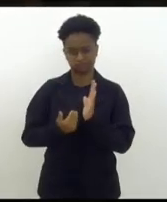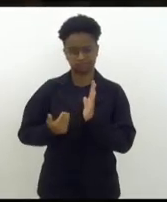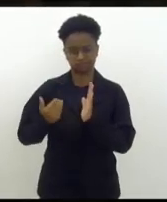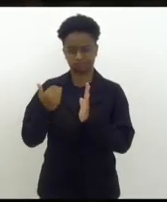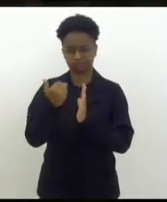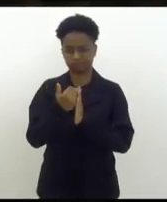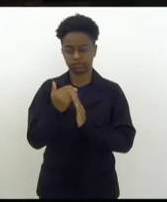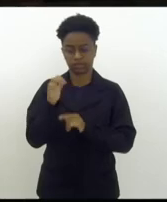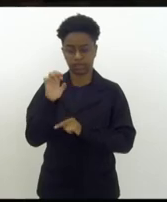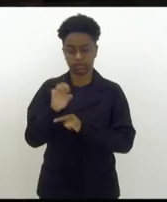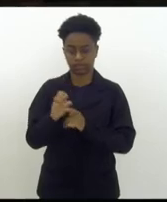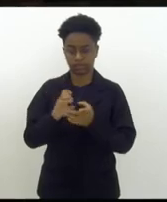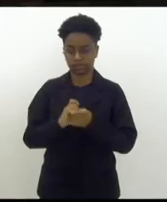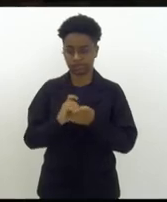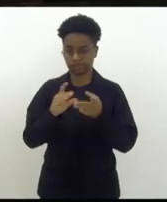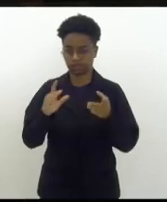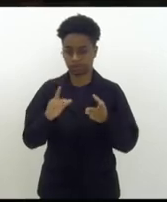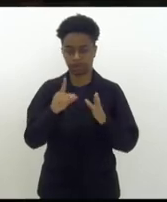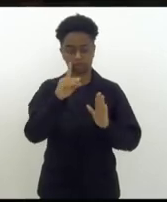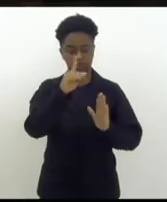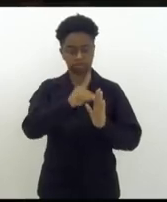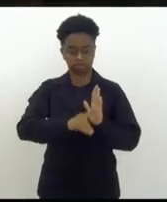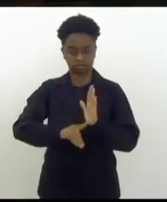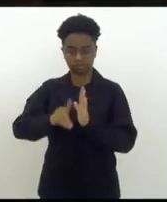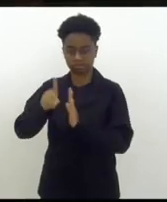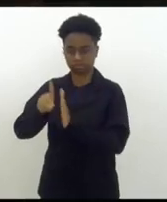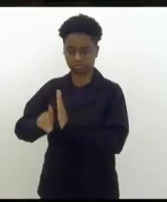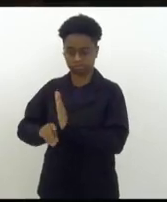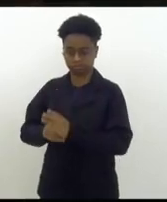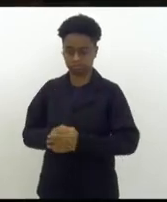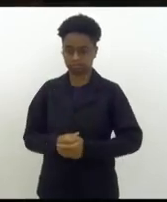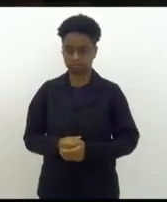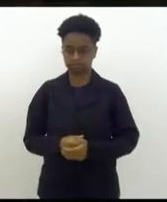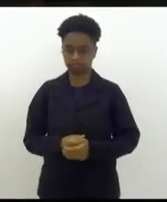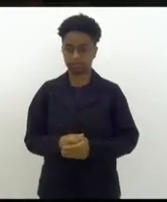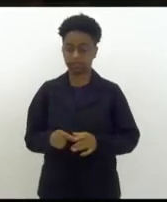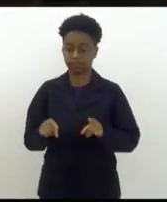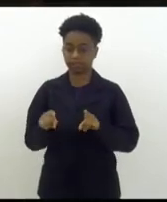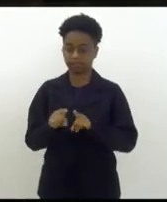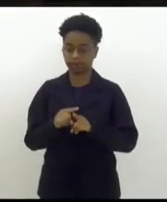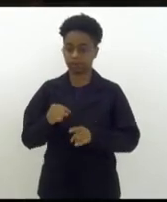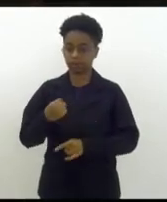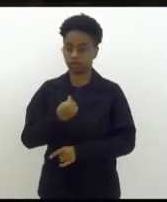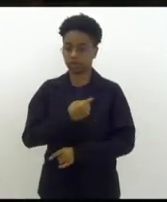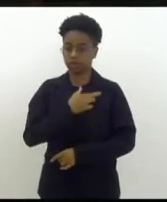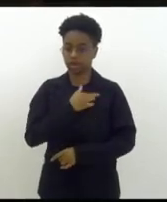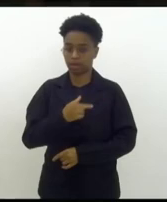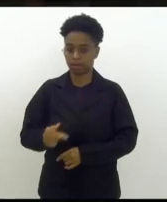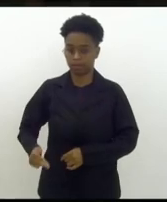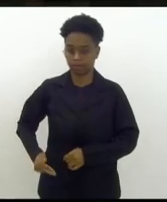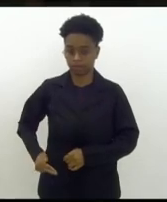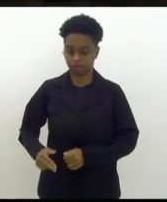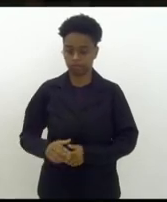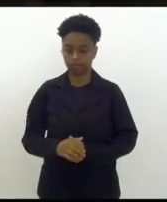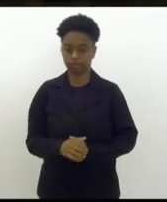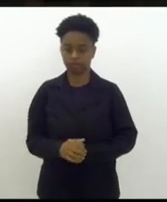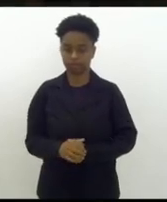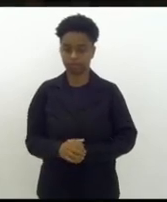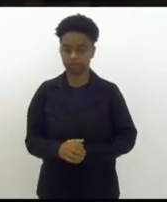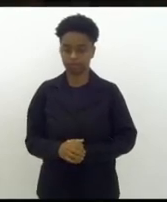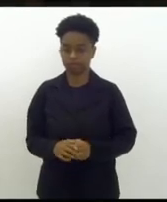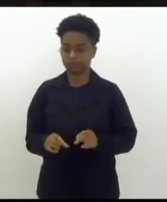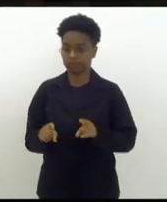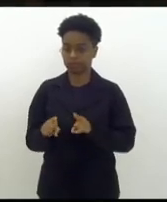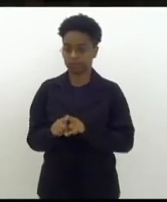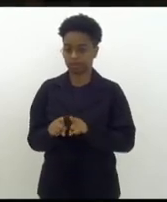no estado democrático de direito na nossa República e que